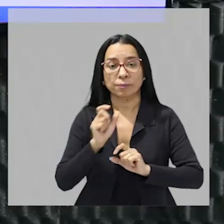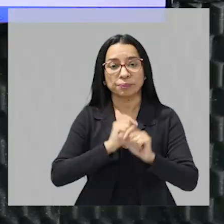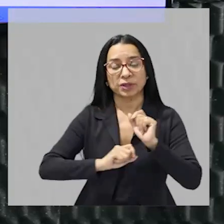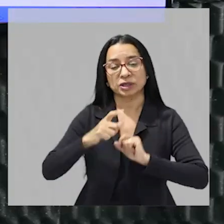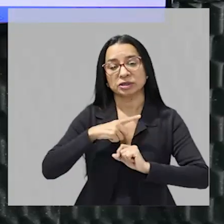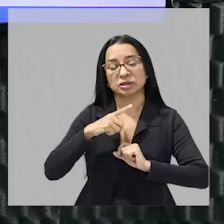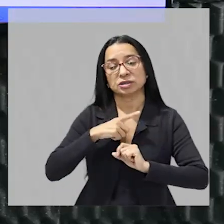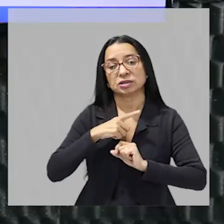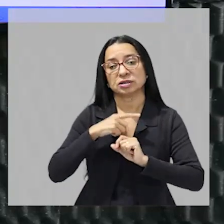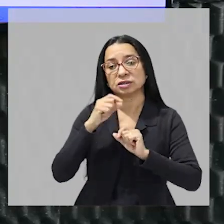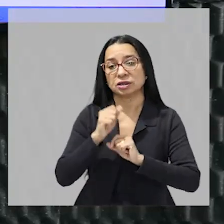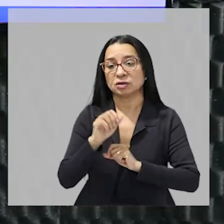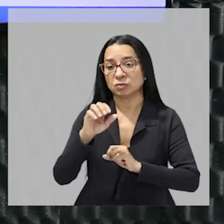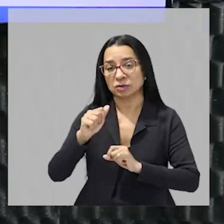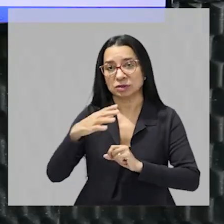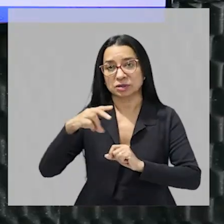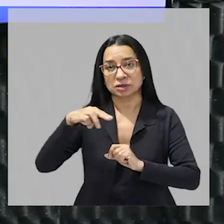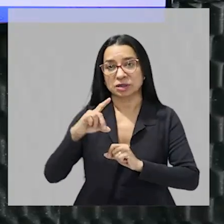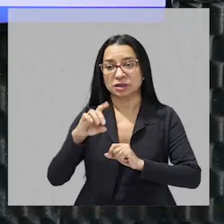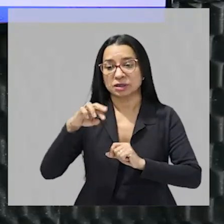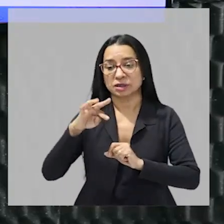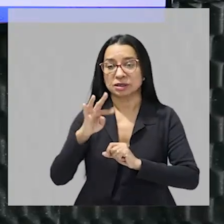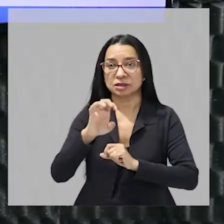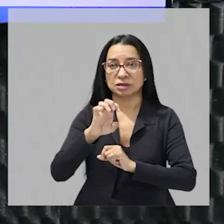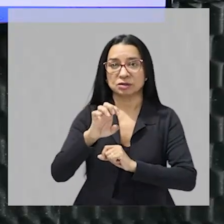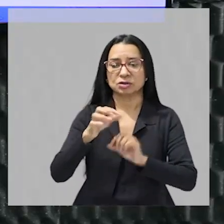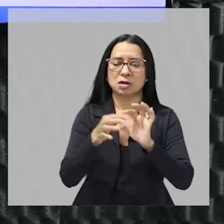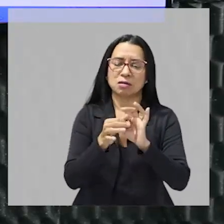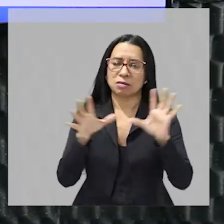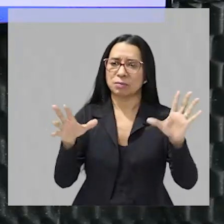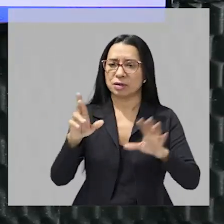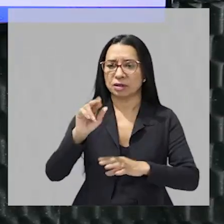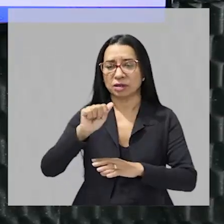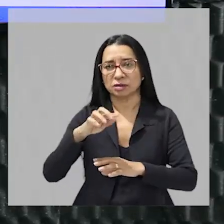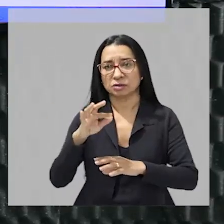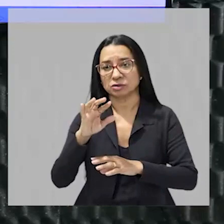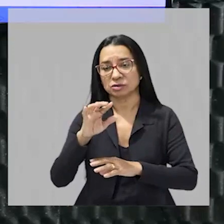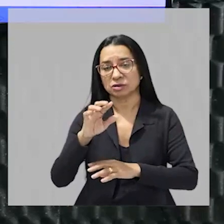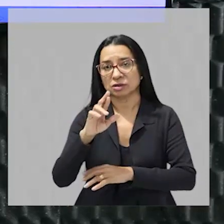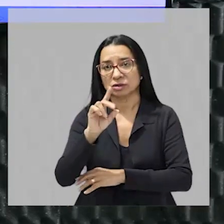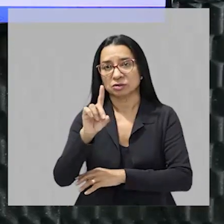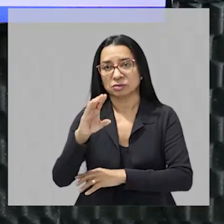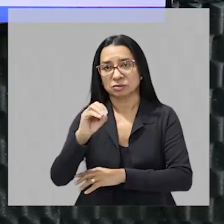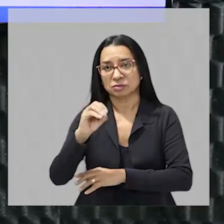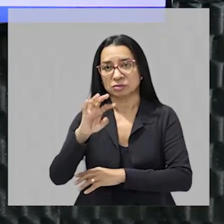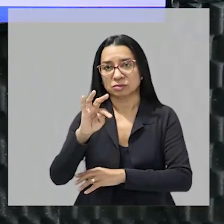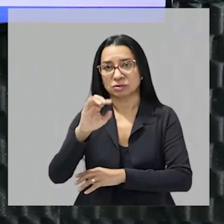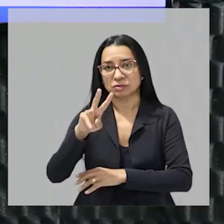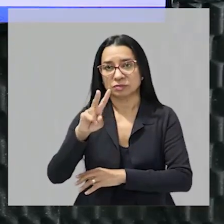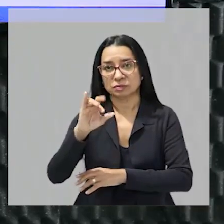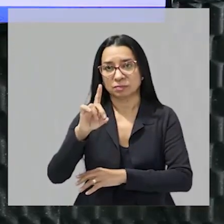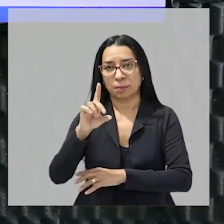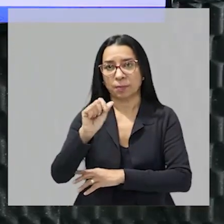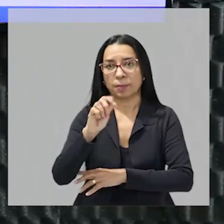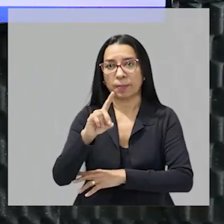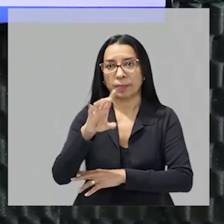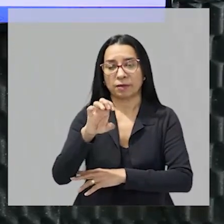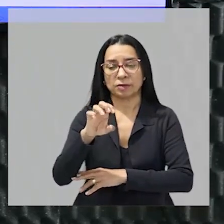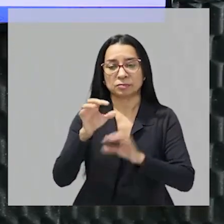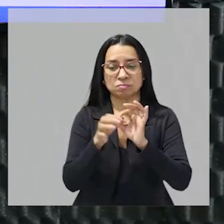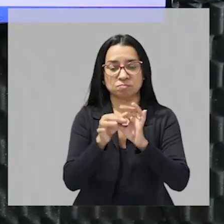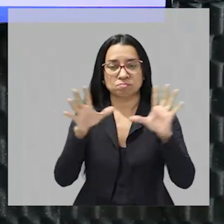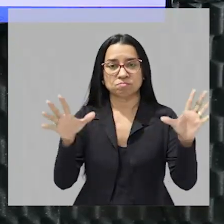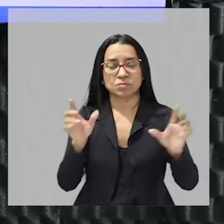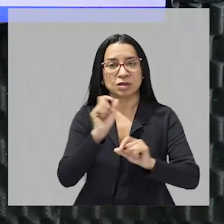libera radioatividade. Pois é. Mas quando a gente fala de energias limpas e sujas, o que define uma energia enquanto suja é quando ela libera